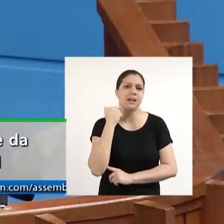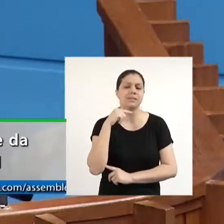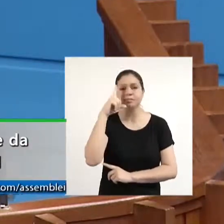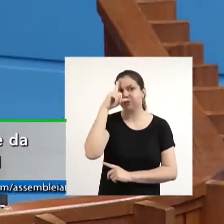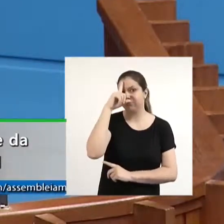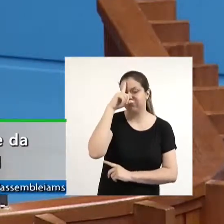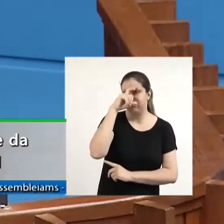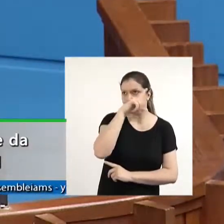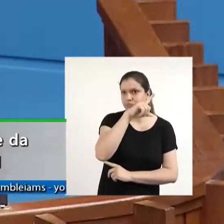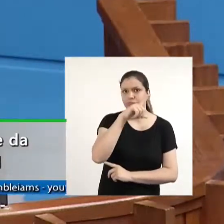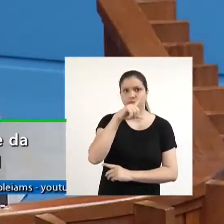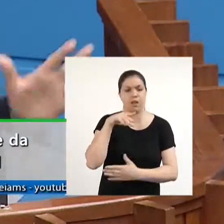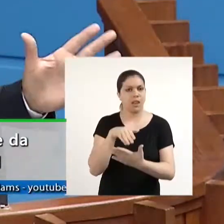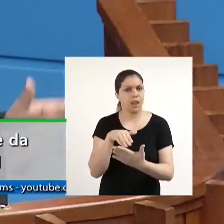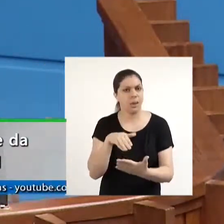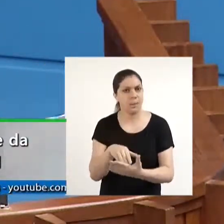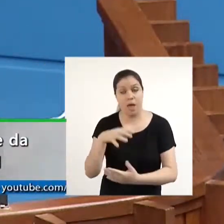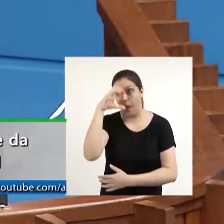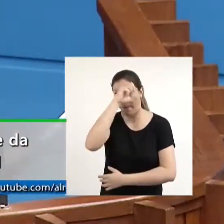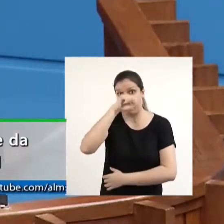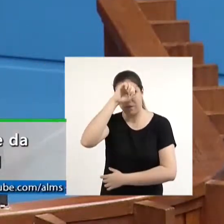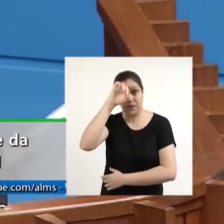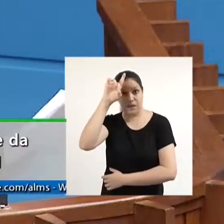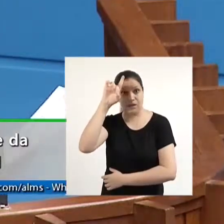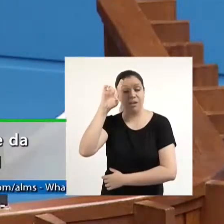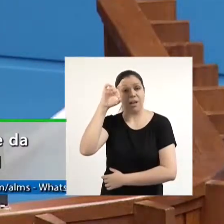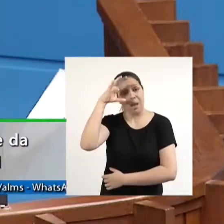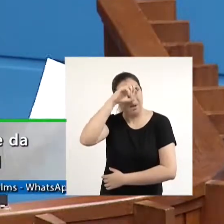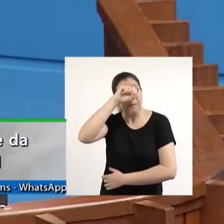à aprendizagem, de fazer a leitura.